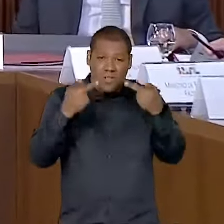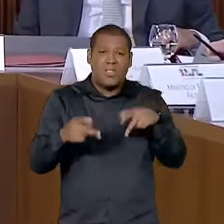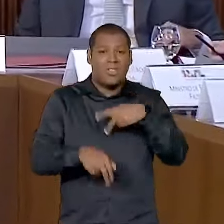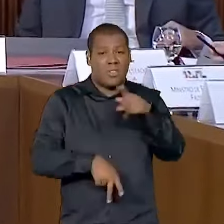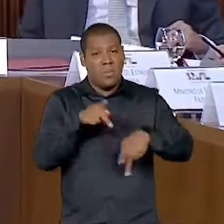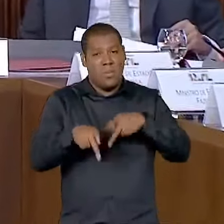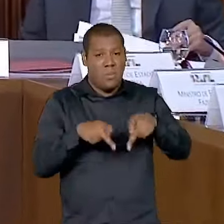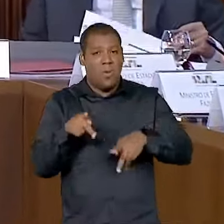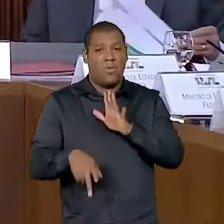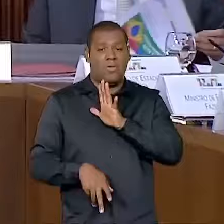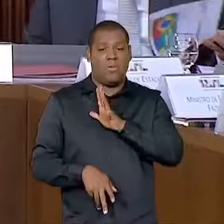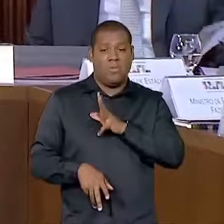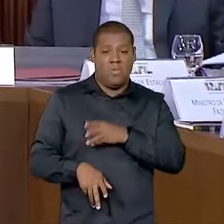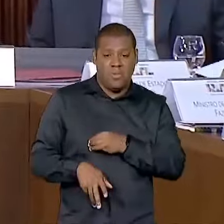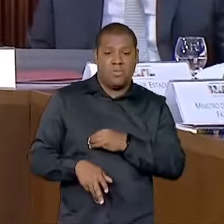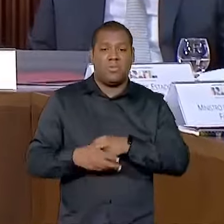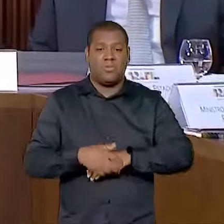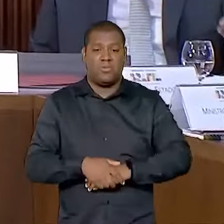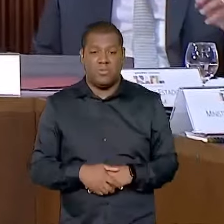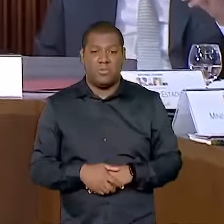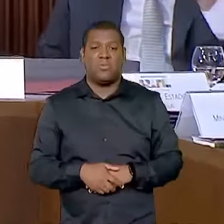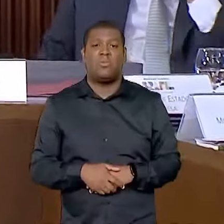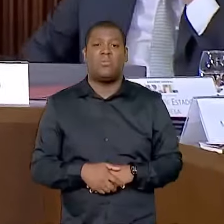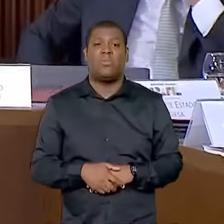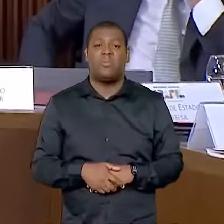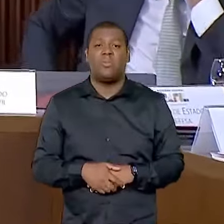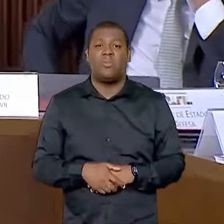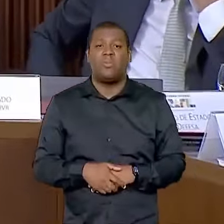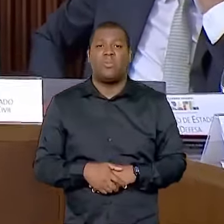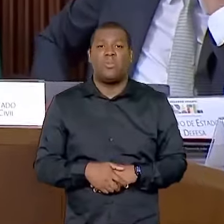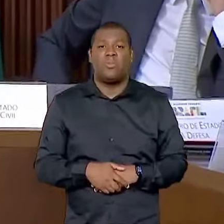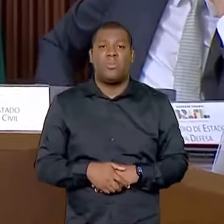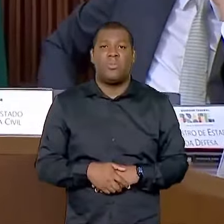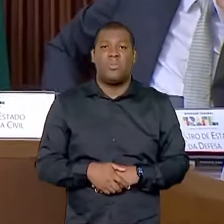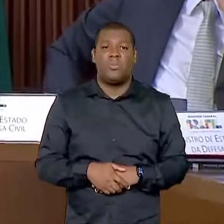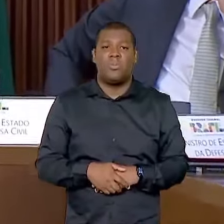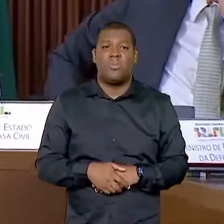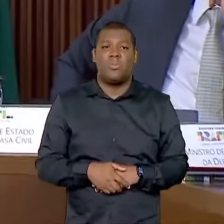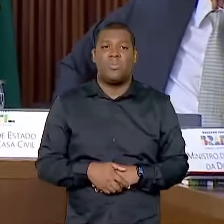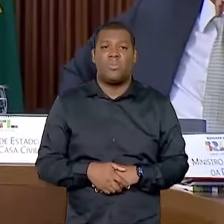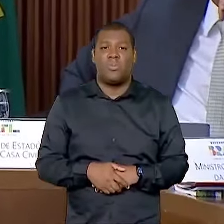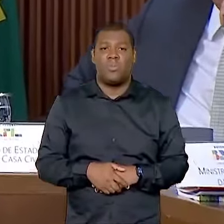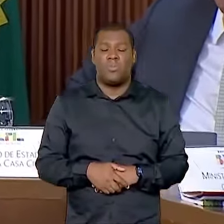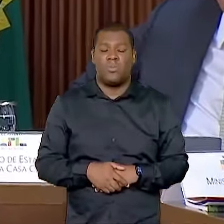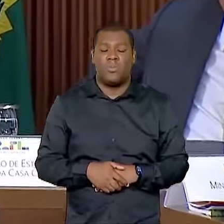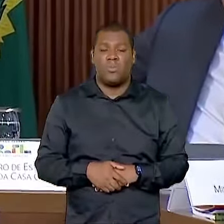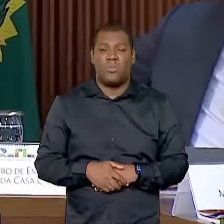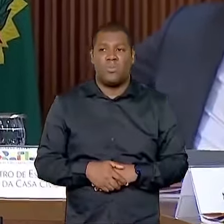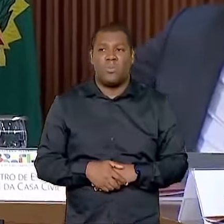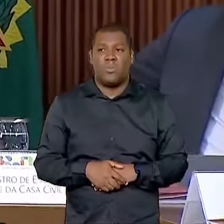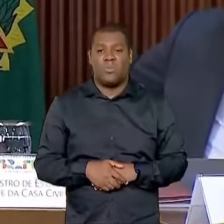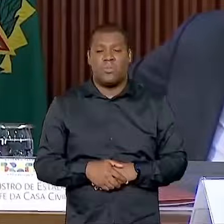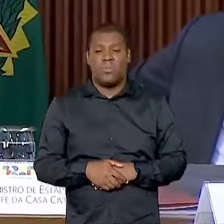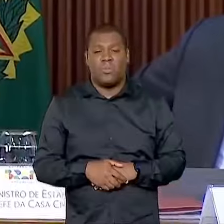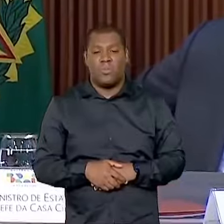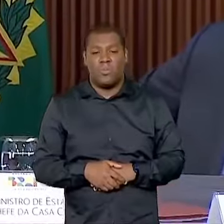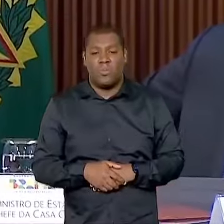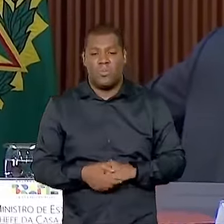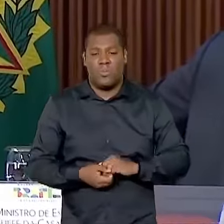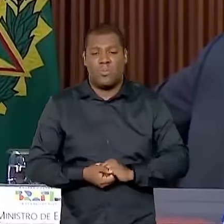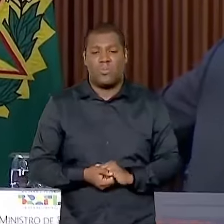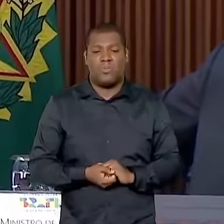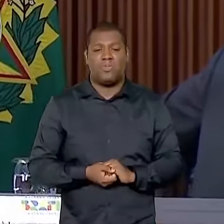também, levar um recado, uma mensagem dos brasileiros para lá. Eu